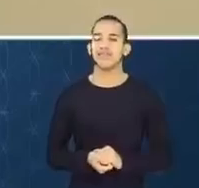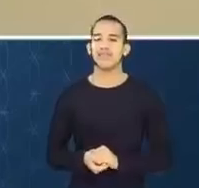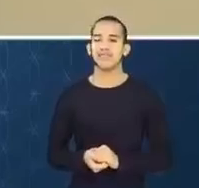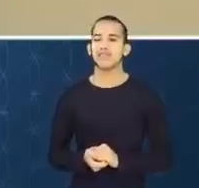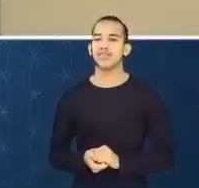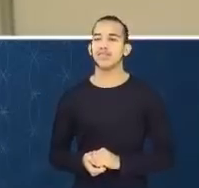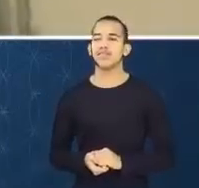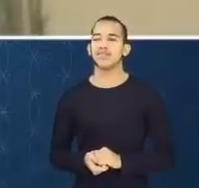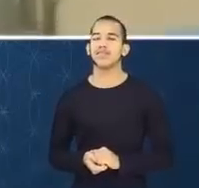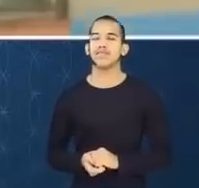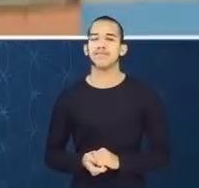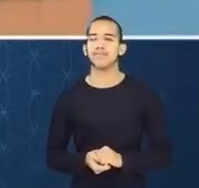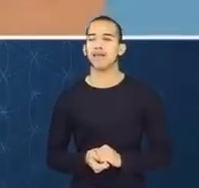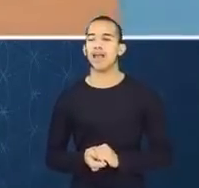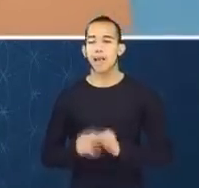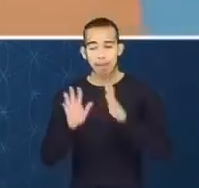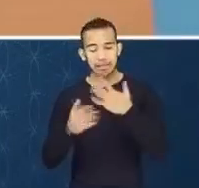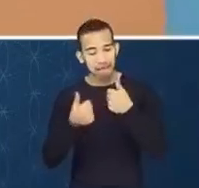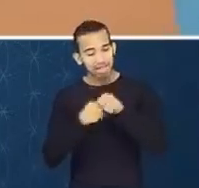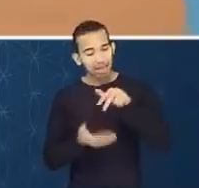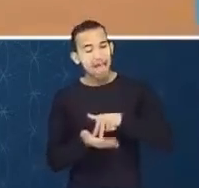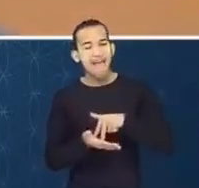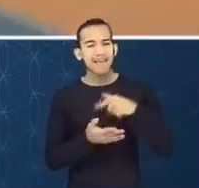Mas, eu fiquei aqui em volta.